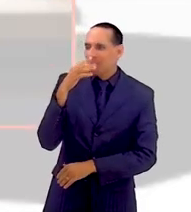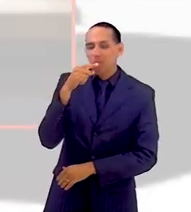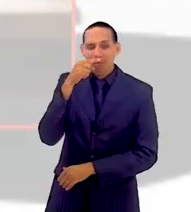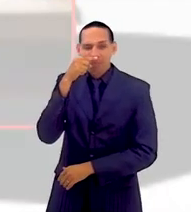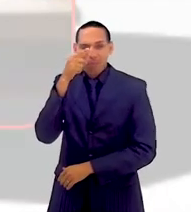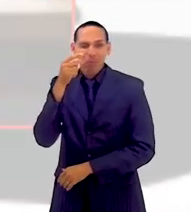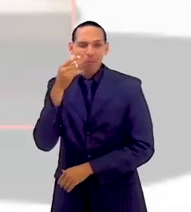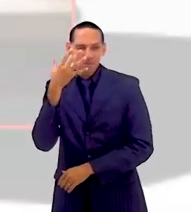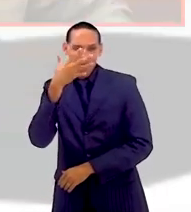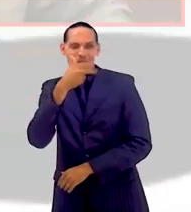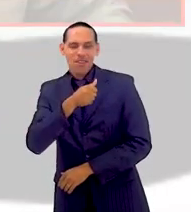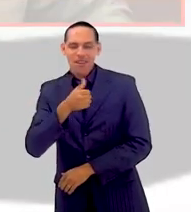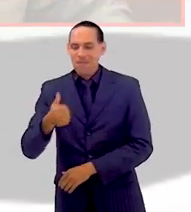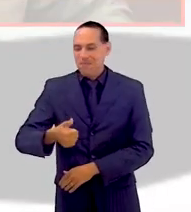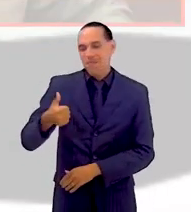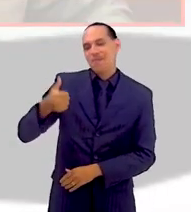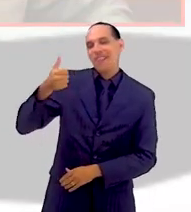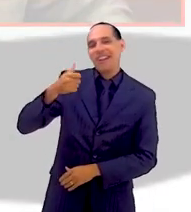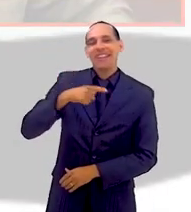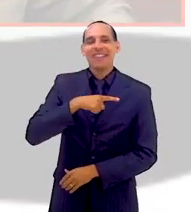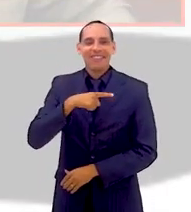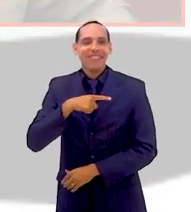que ofertam muita qualidade,